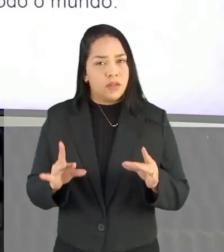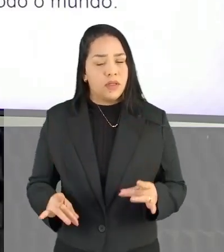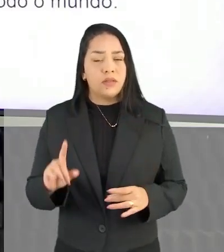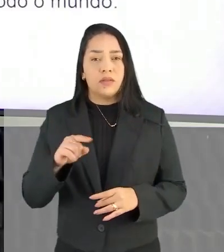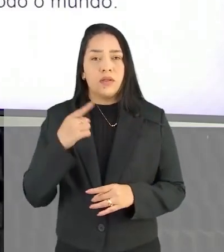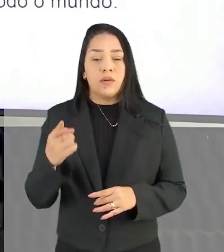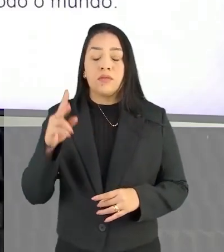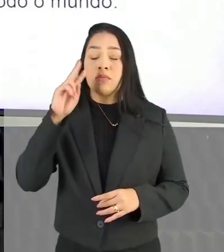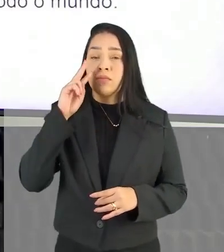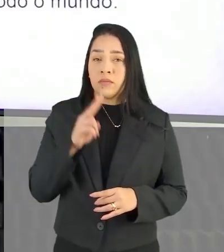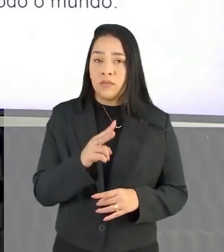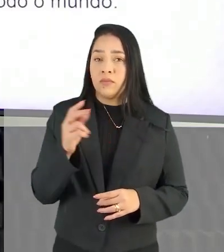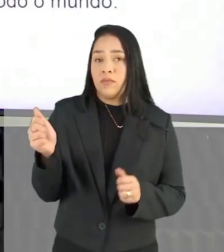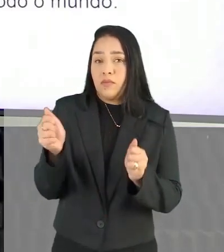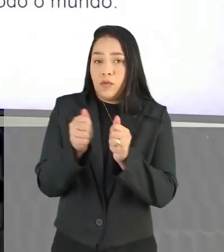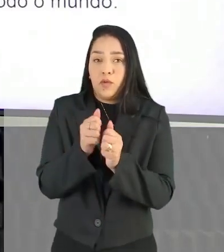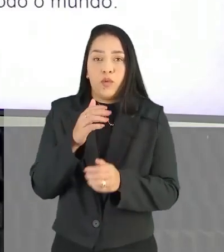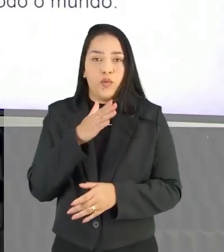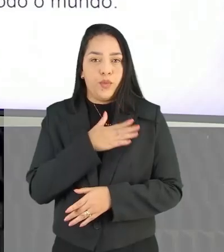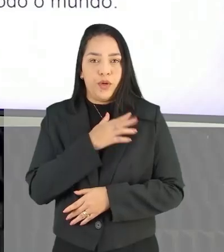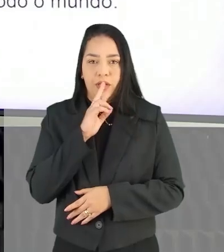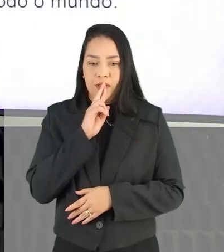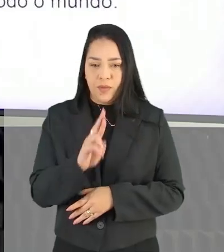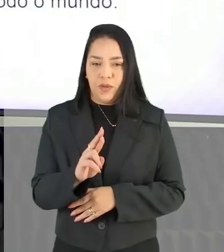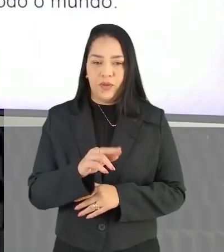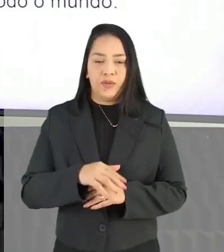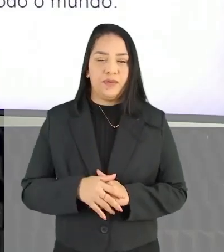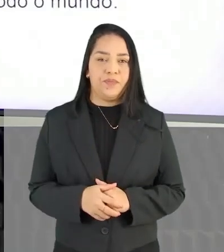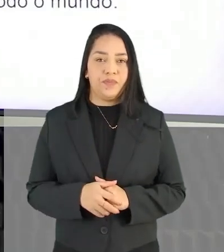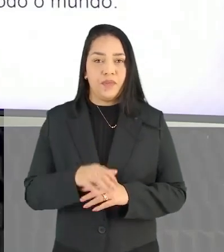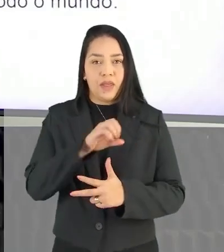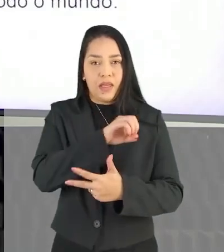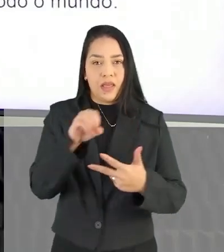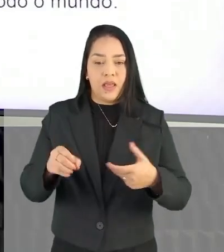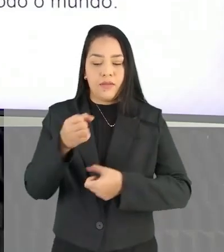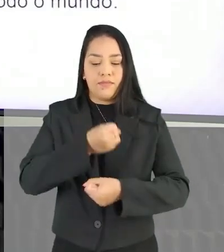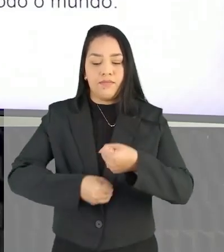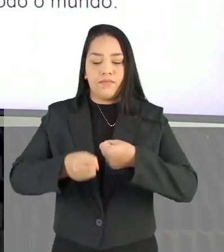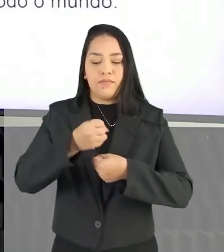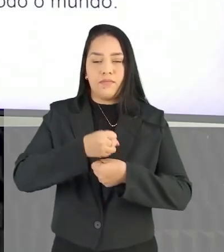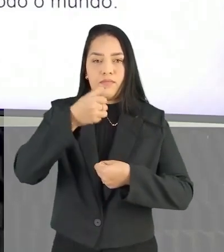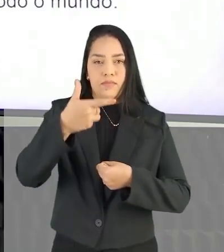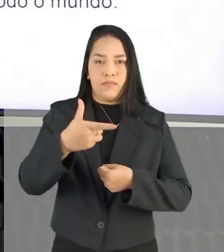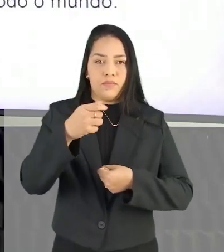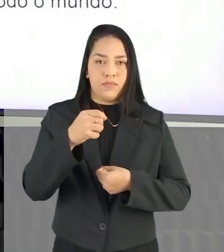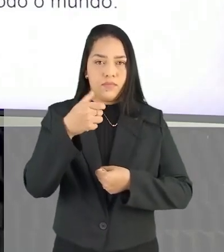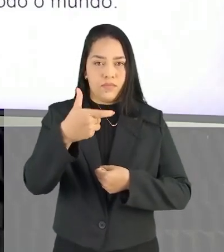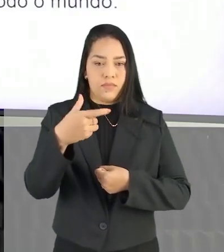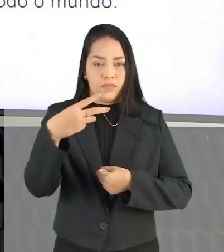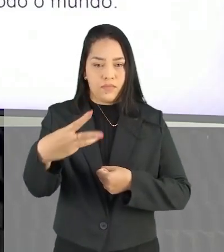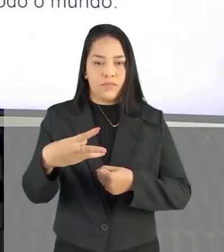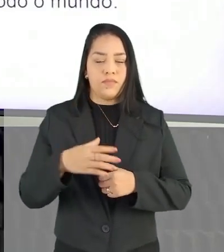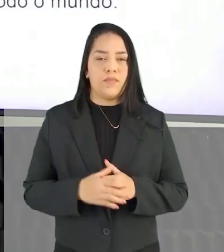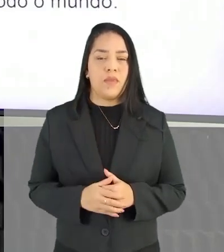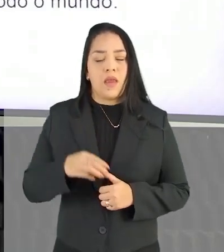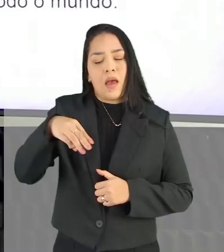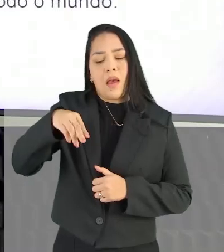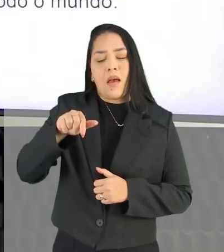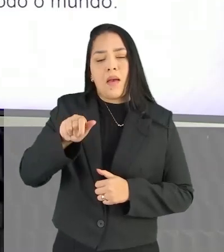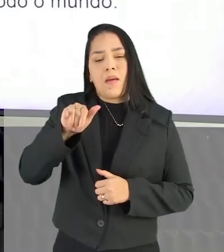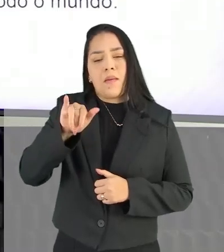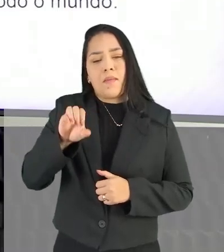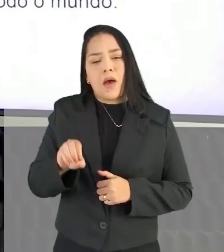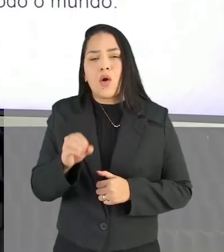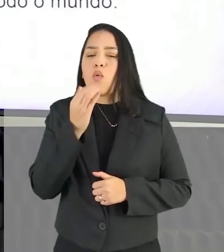depois vamos conferir aqui comigo a resolução. Enem 2023. Maio foi colorido de